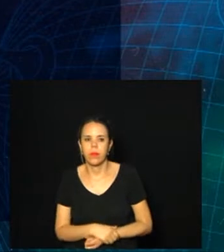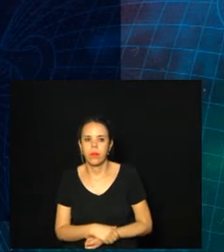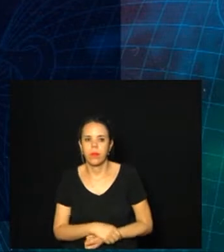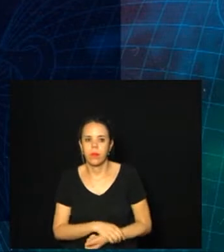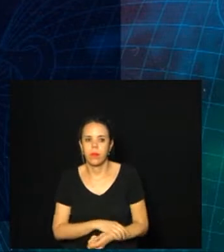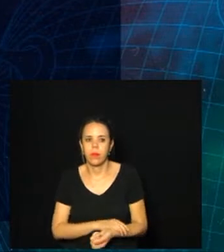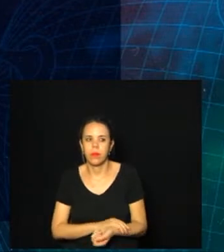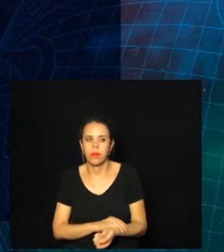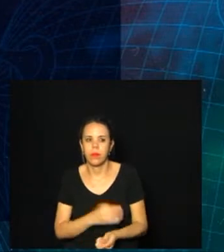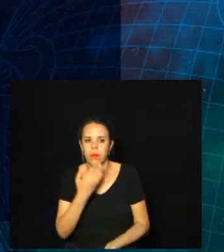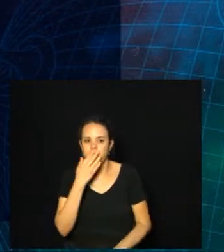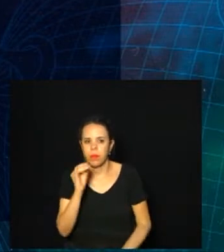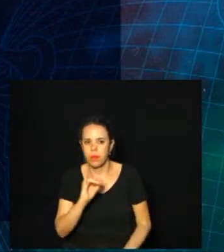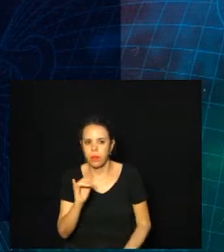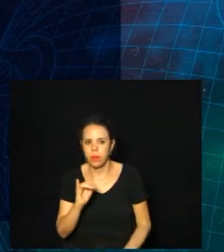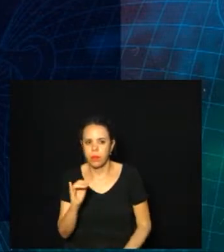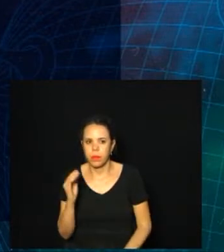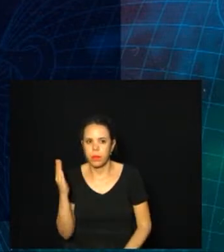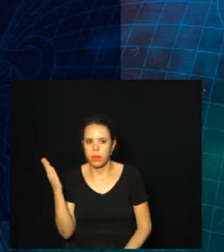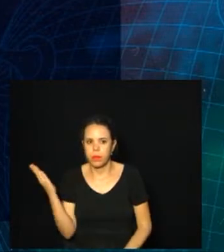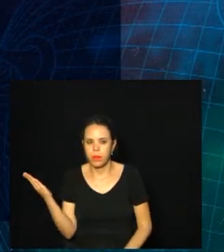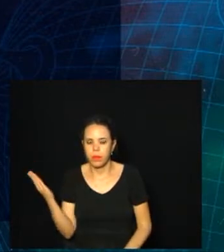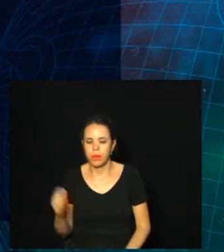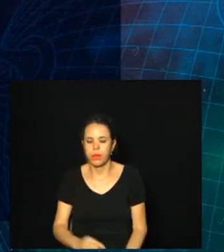141.008 casos. Indaiatuba,